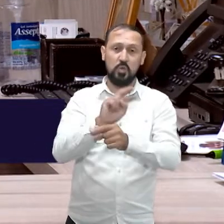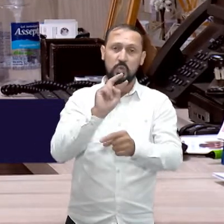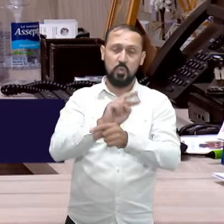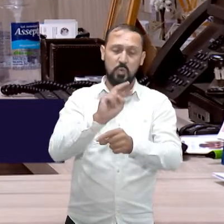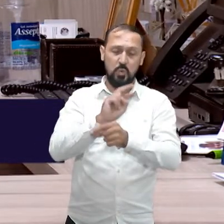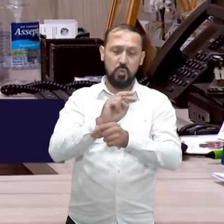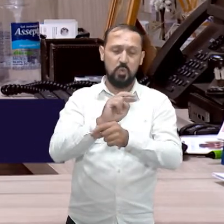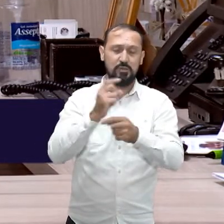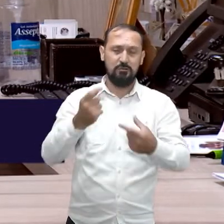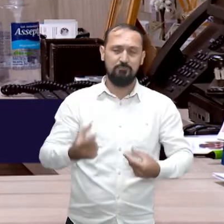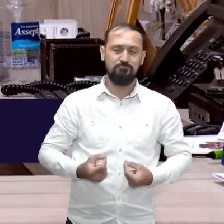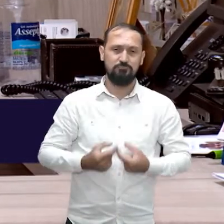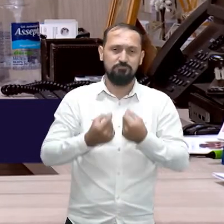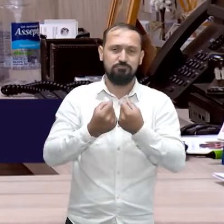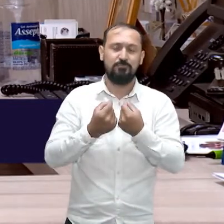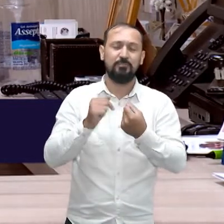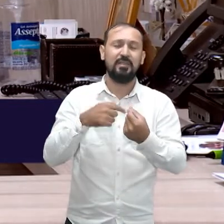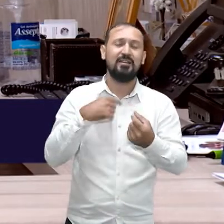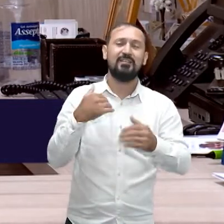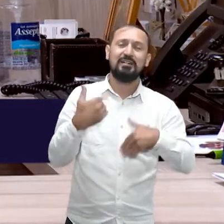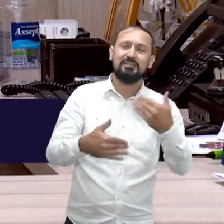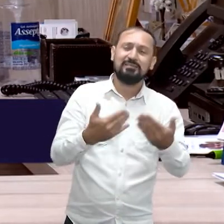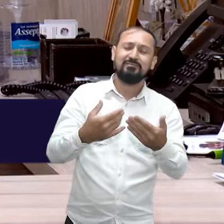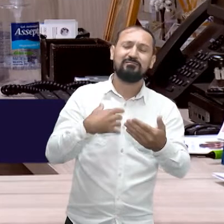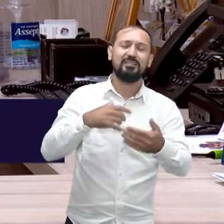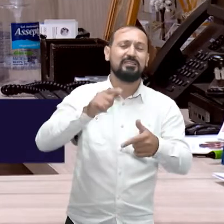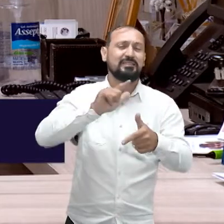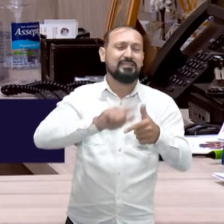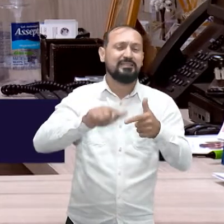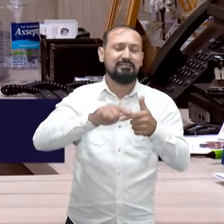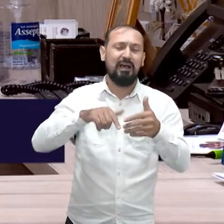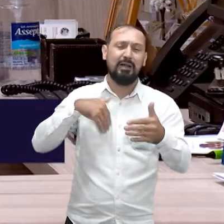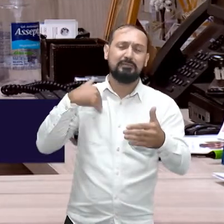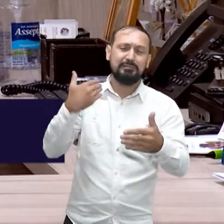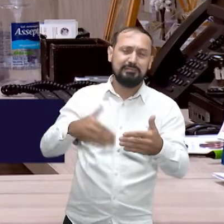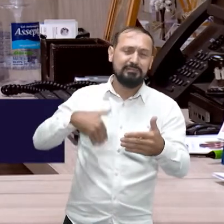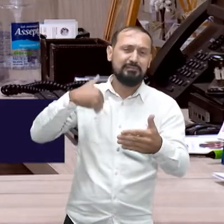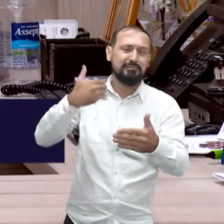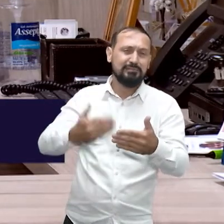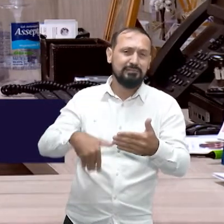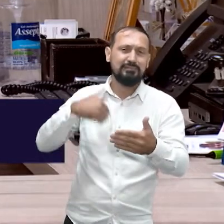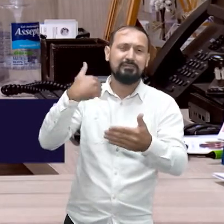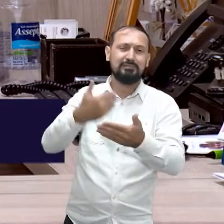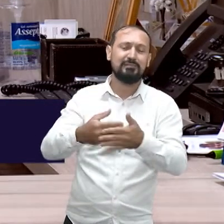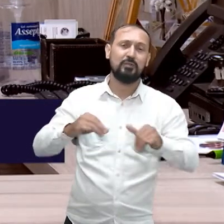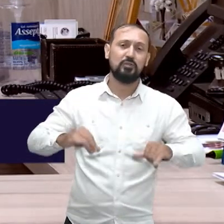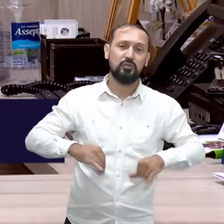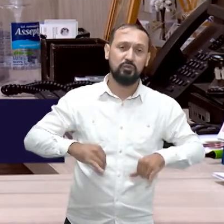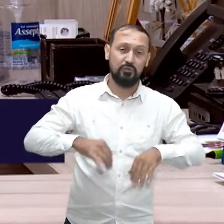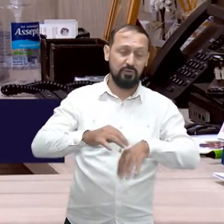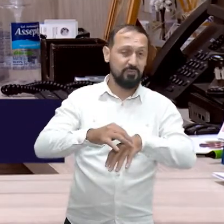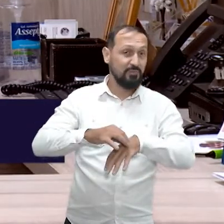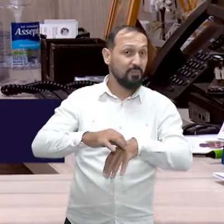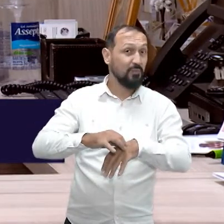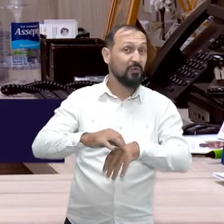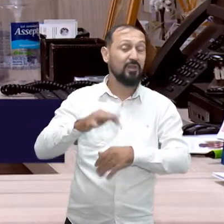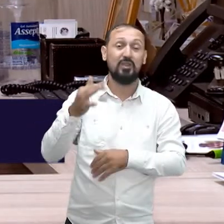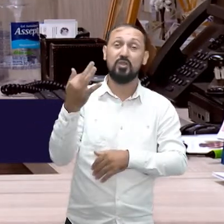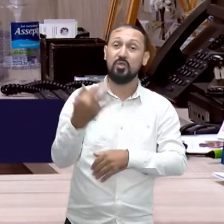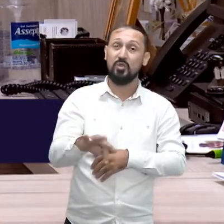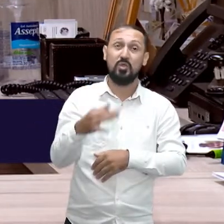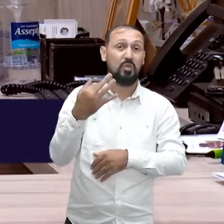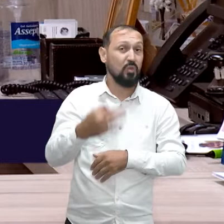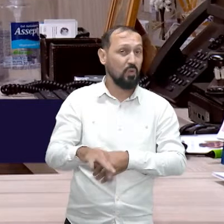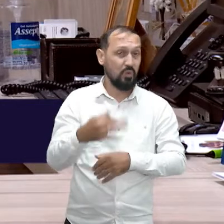uma unidade oncológica, um paciente com tumor avançado, ele vai peregrinar por um sofrimento